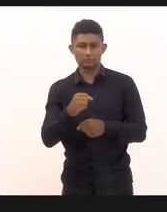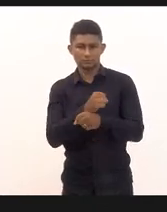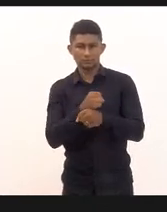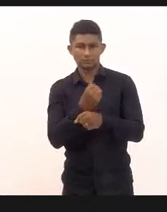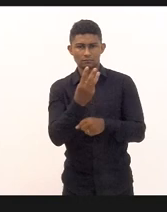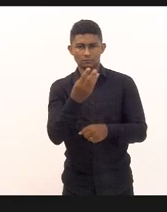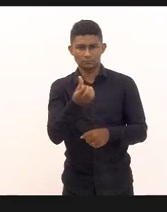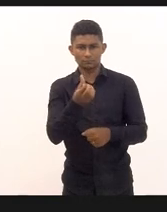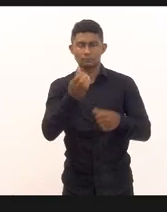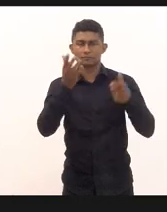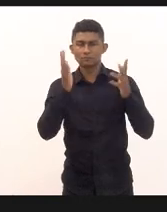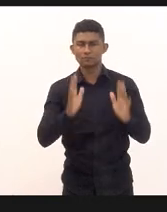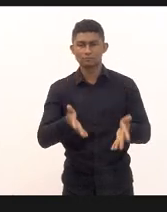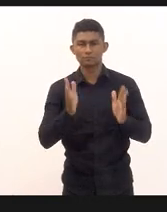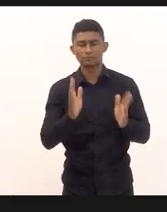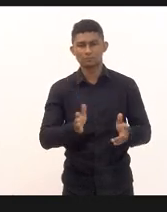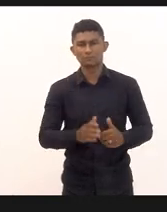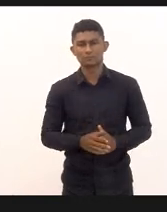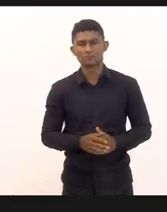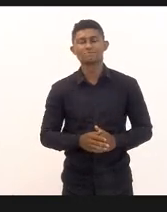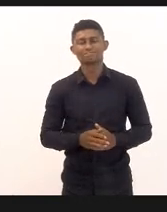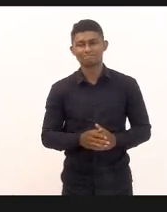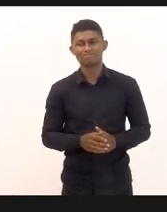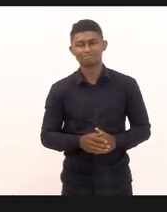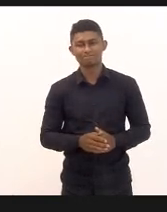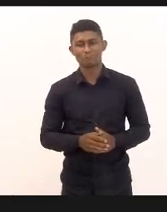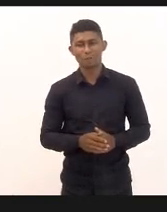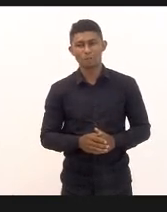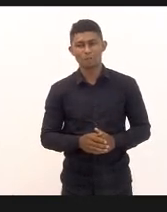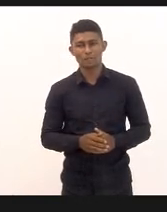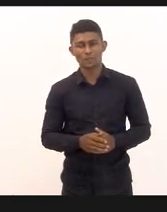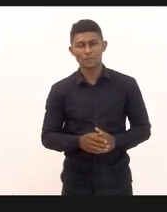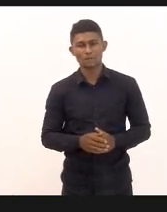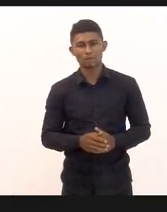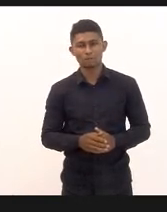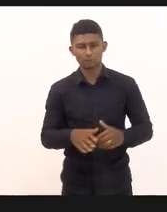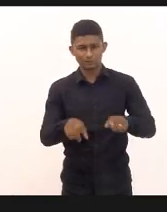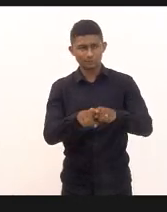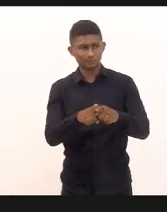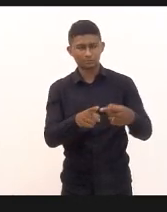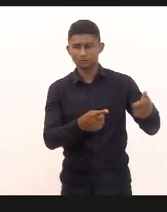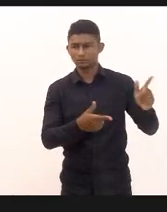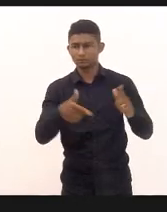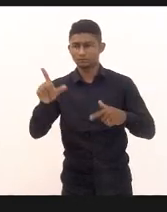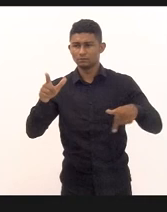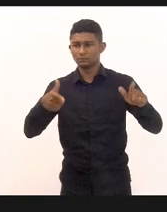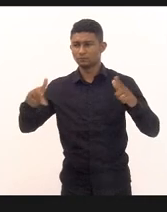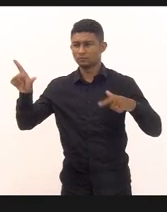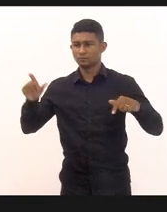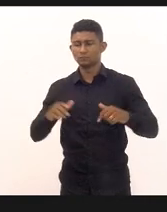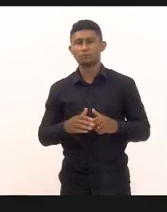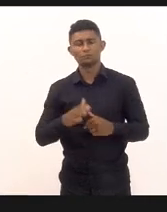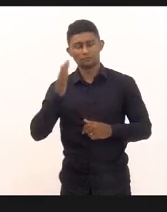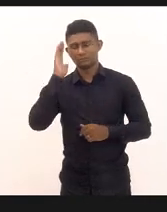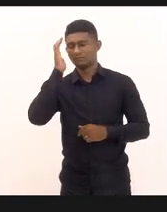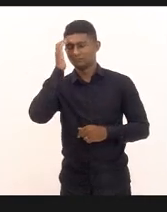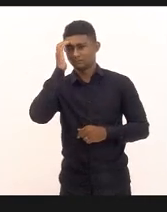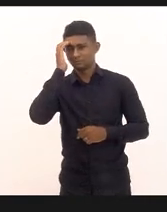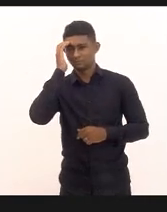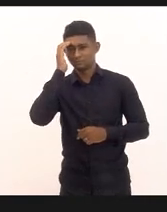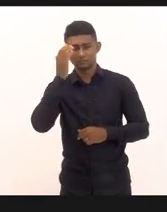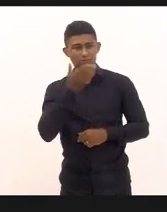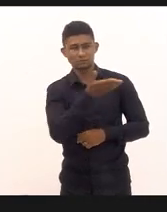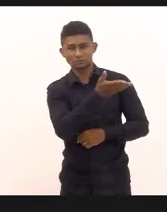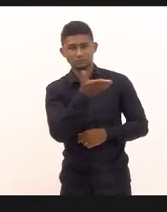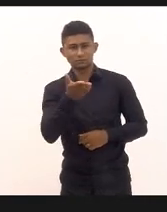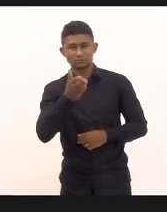pista. Então, ninguém pode falar isso a meu respeito e tantos outros oficiais também que se desgastam o dia a dia, que nem direito a raiz tem,